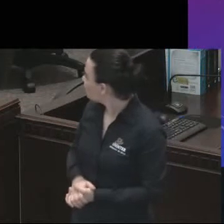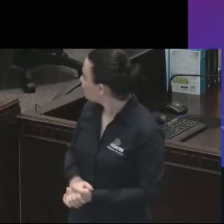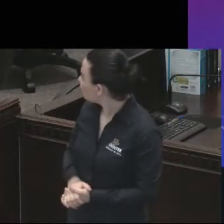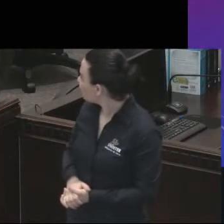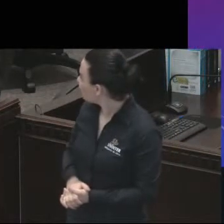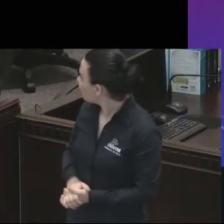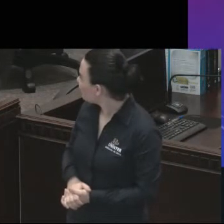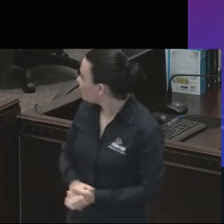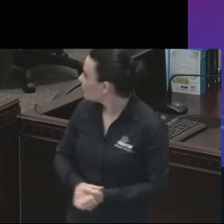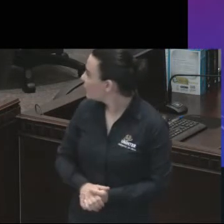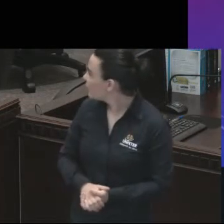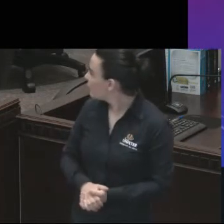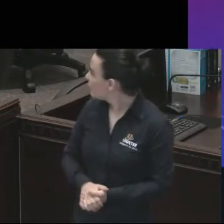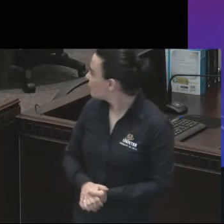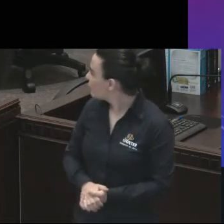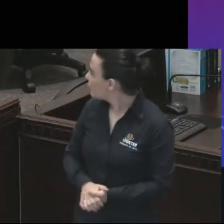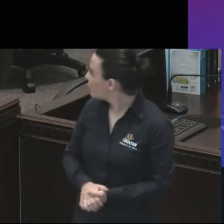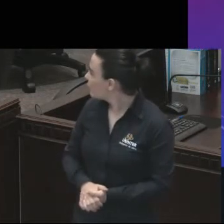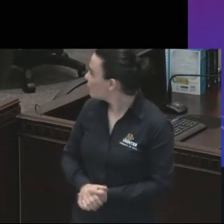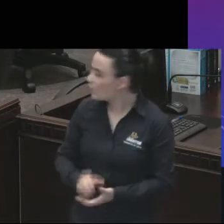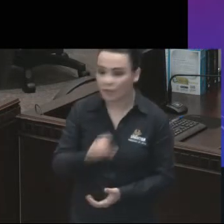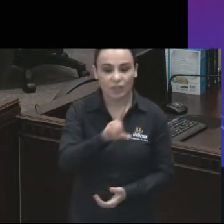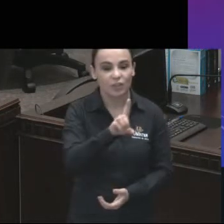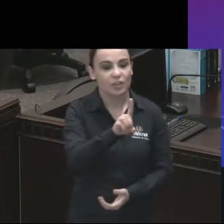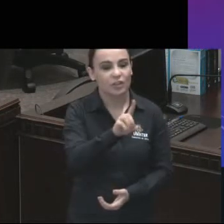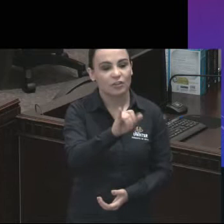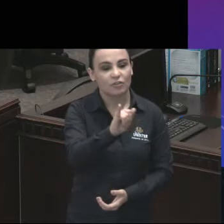continente, não aparece aqui muito bem, pelo menos para mim, na Índia.